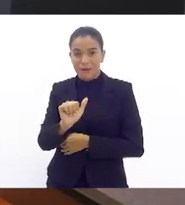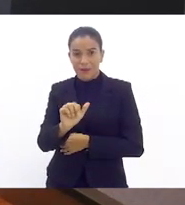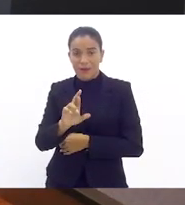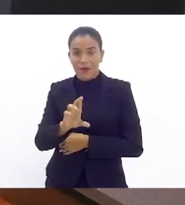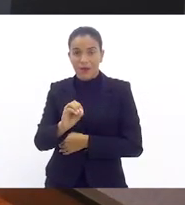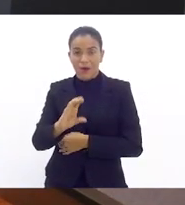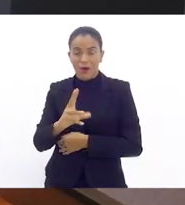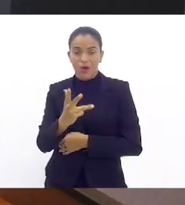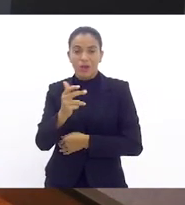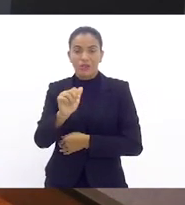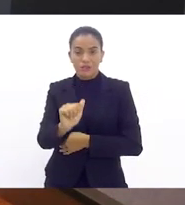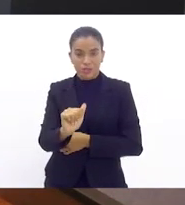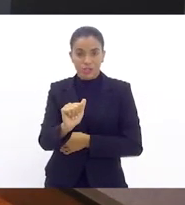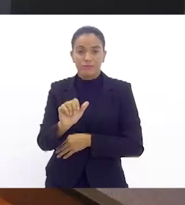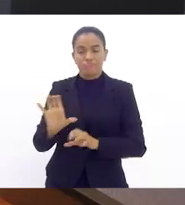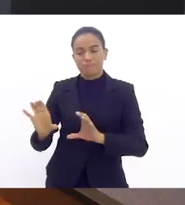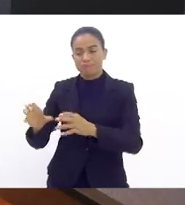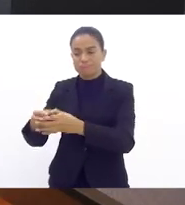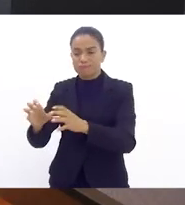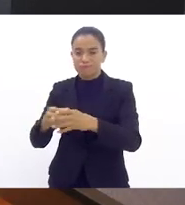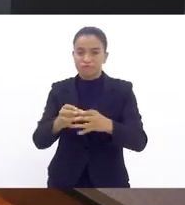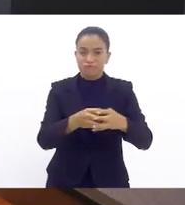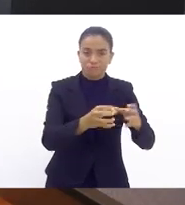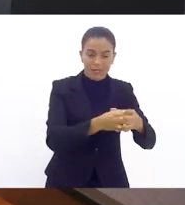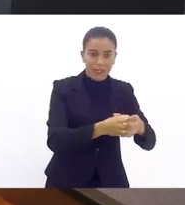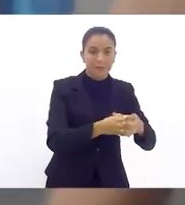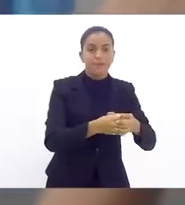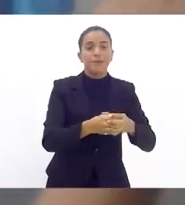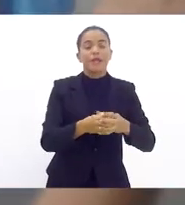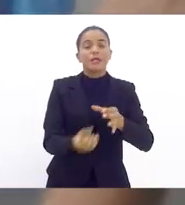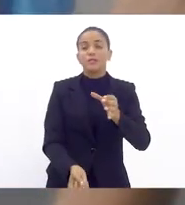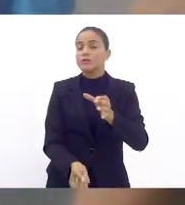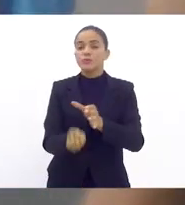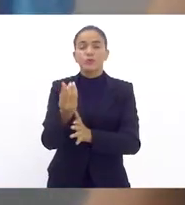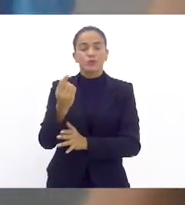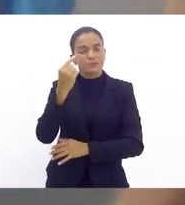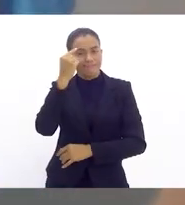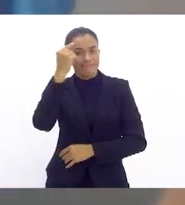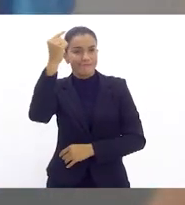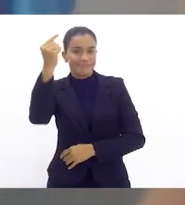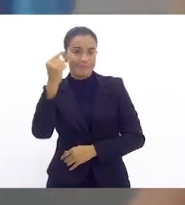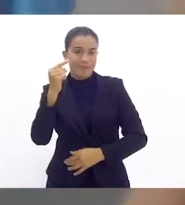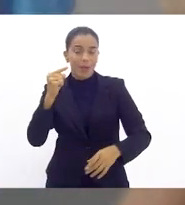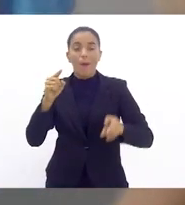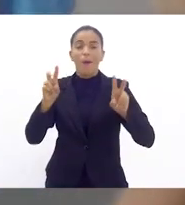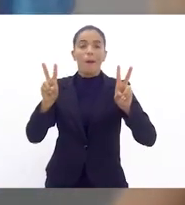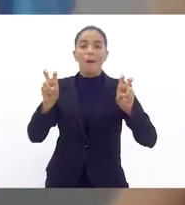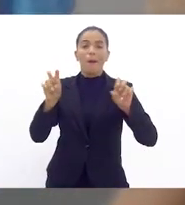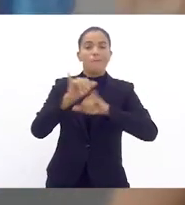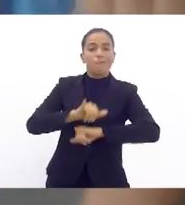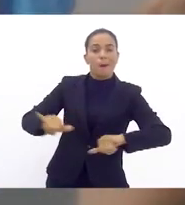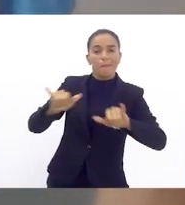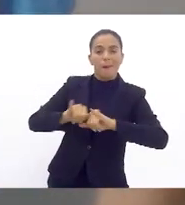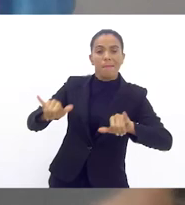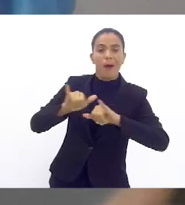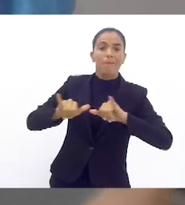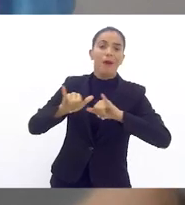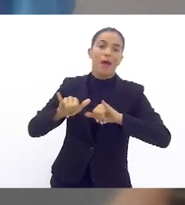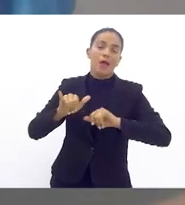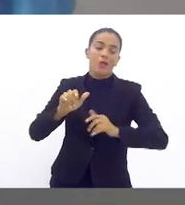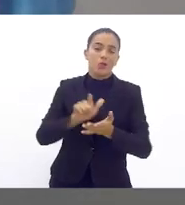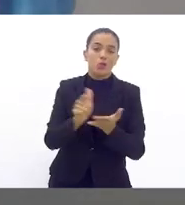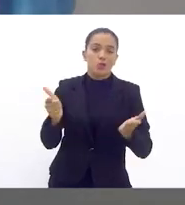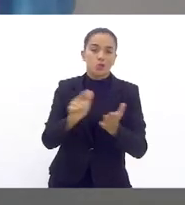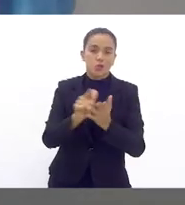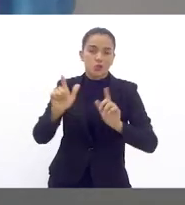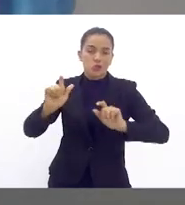das demais comissões, e surgiu a partir de uma matéria veiculada no jornal O Globo, sobre uma pesquisa